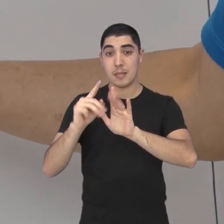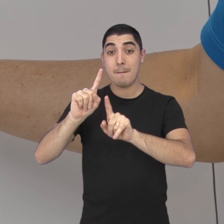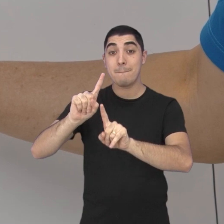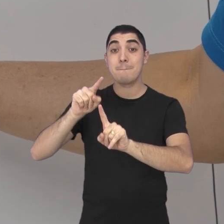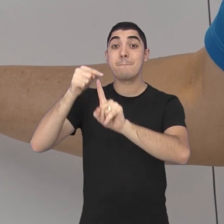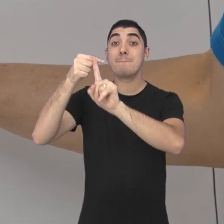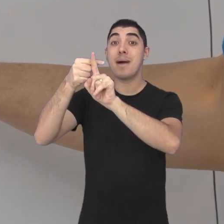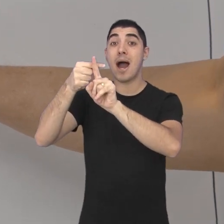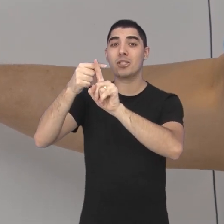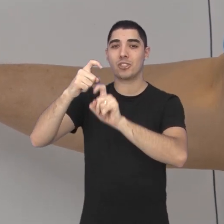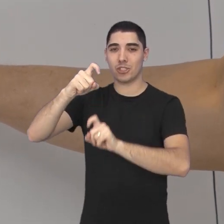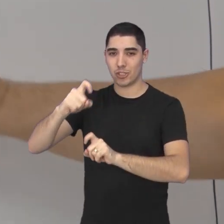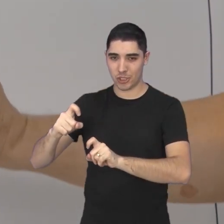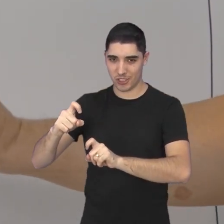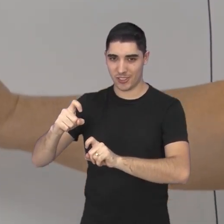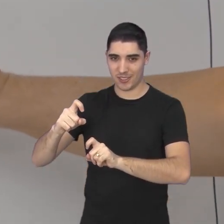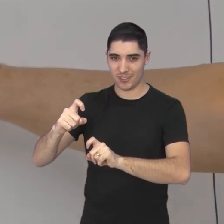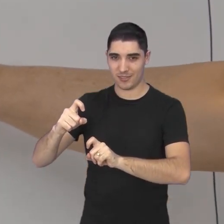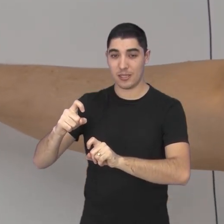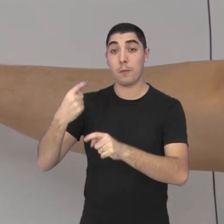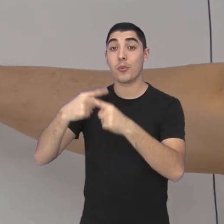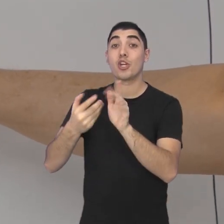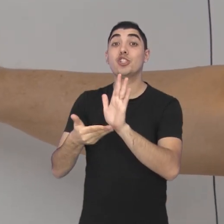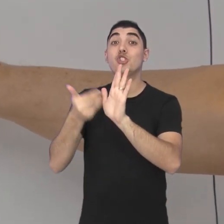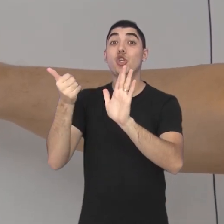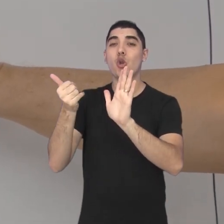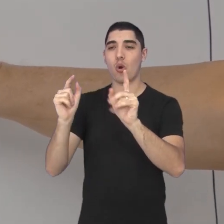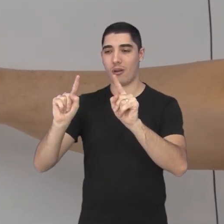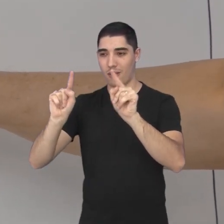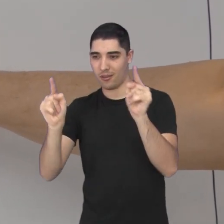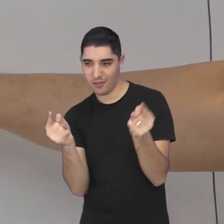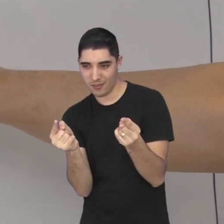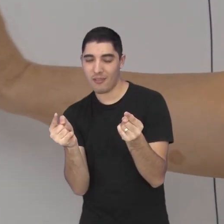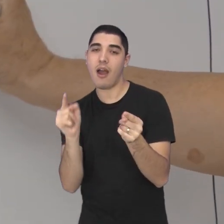mais x, ok?